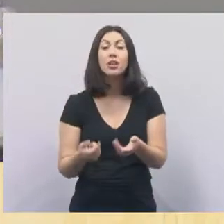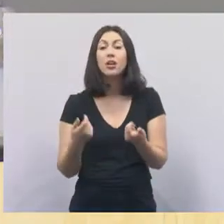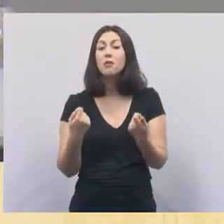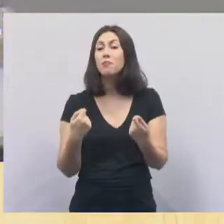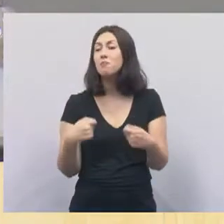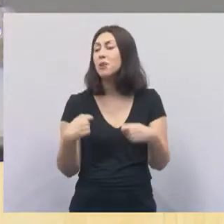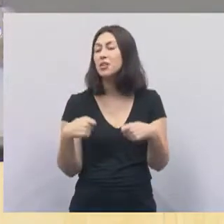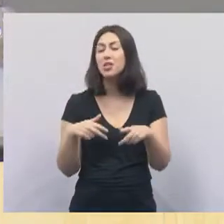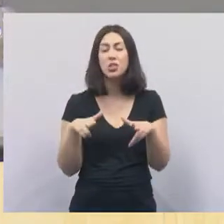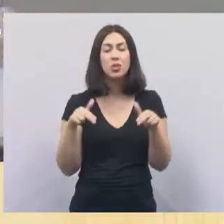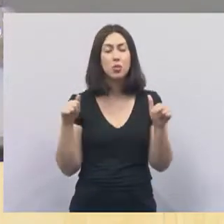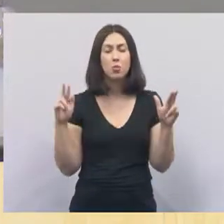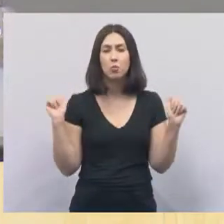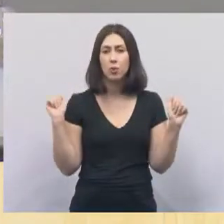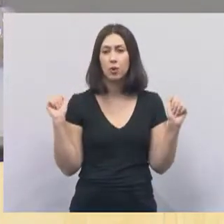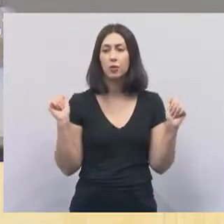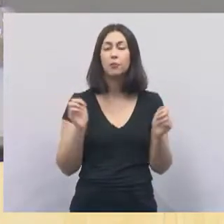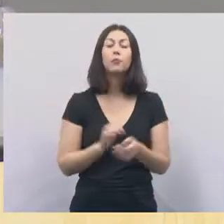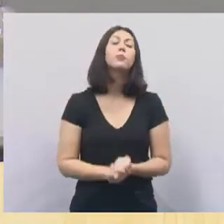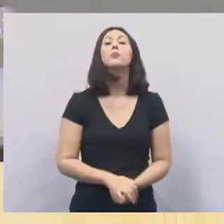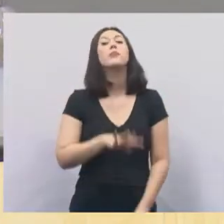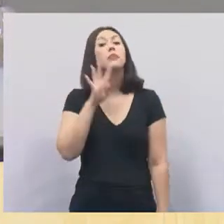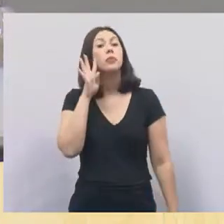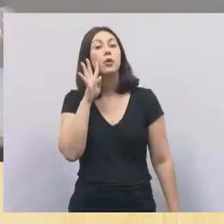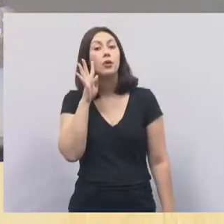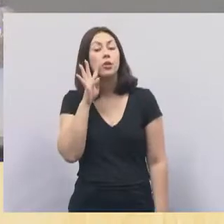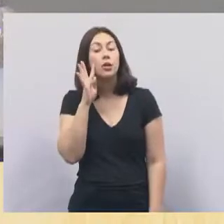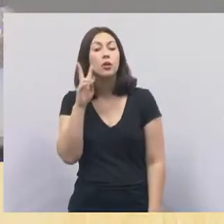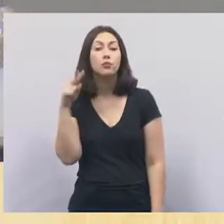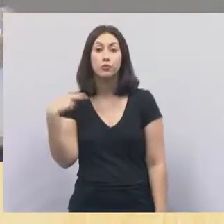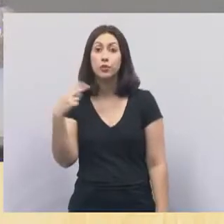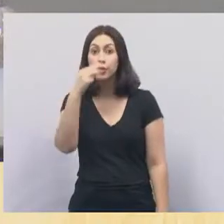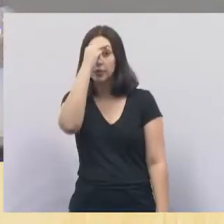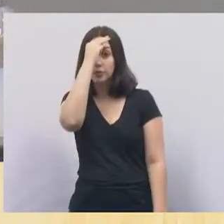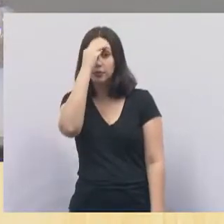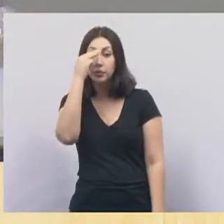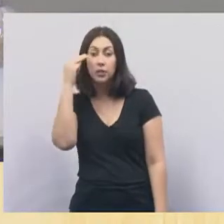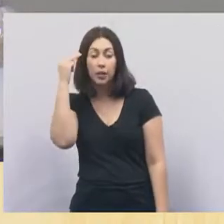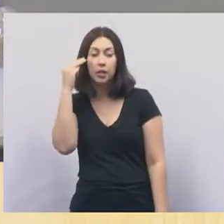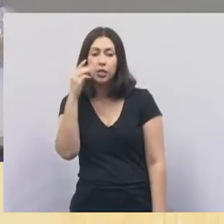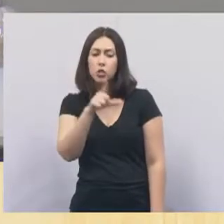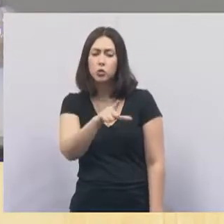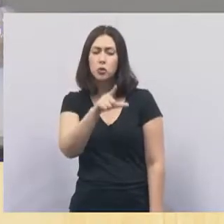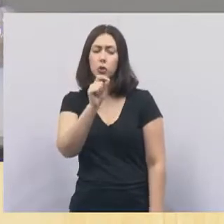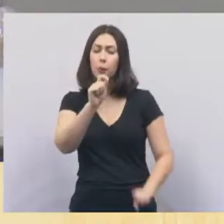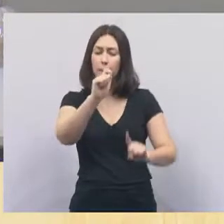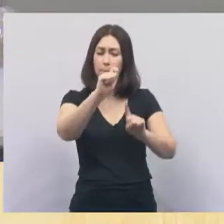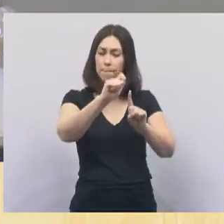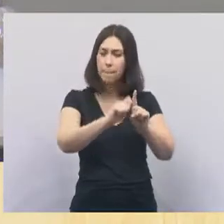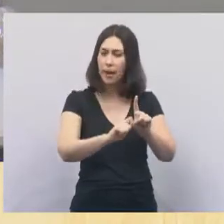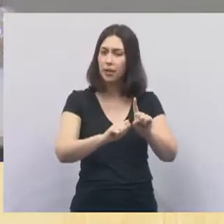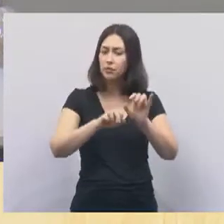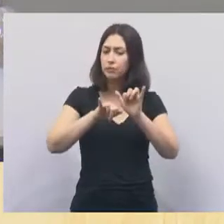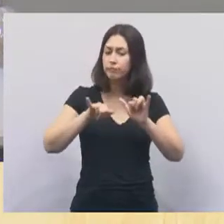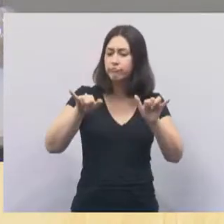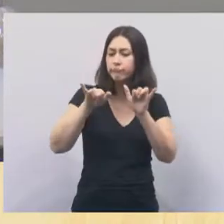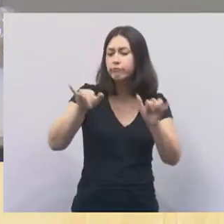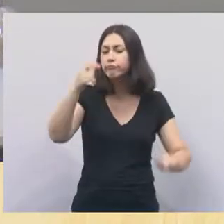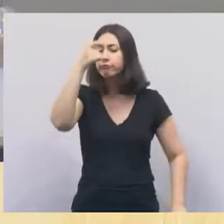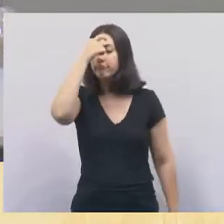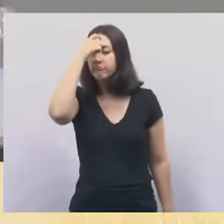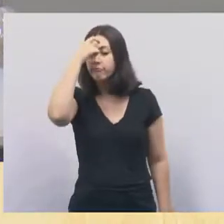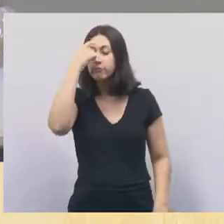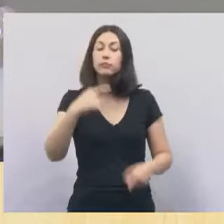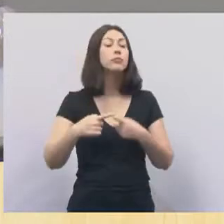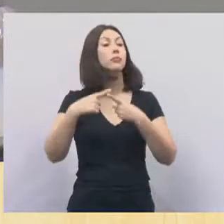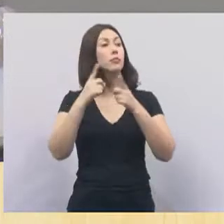muito bacana a vereadora colocar um mês de conscientização é muito legal mas eu